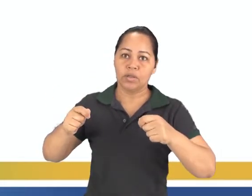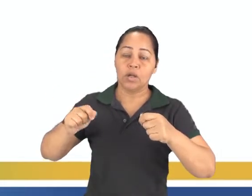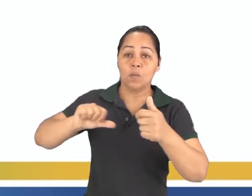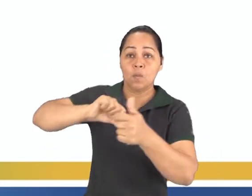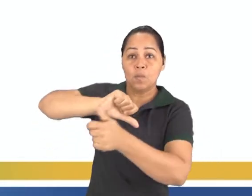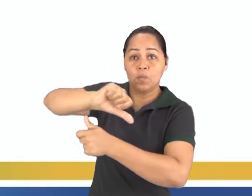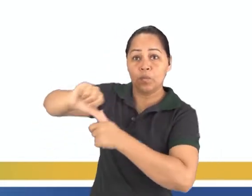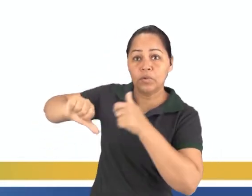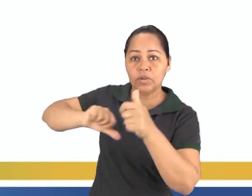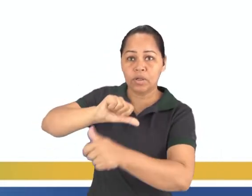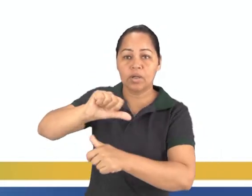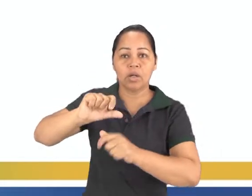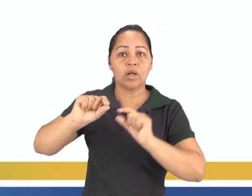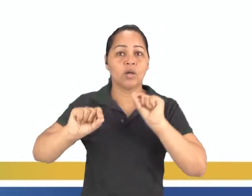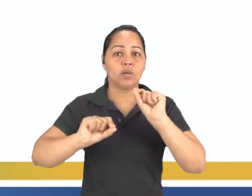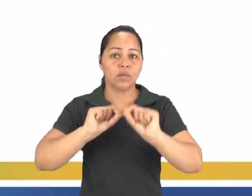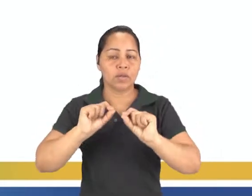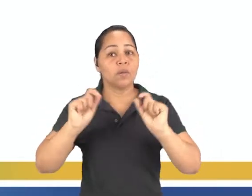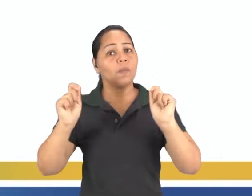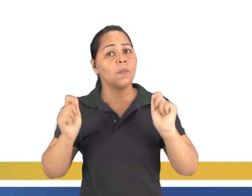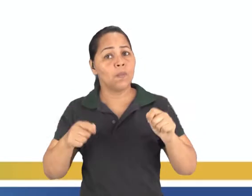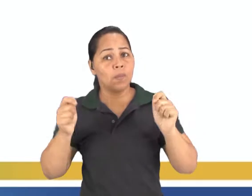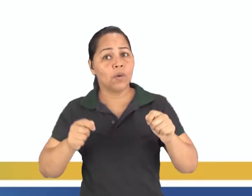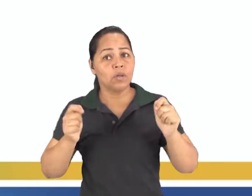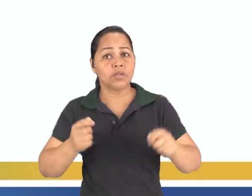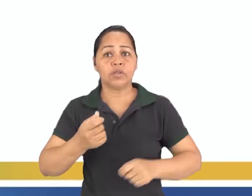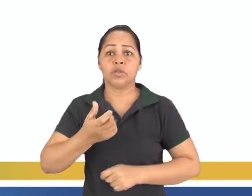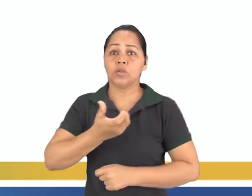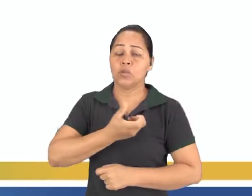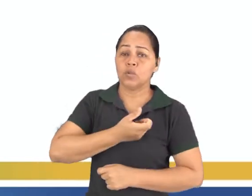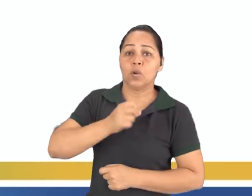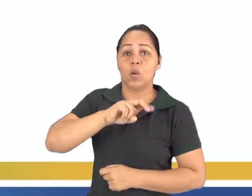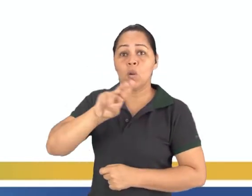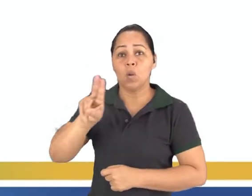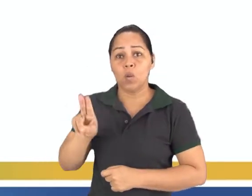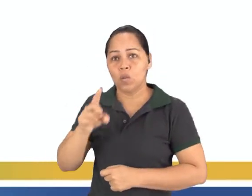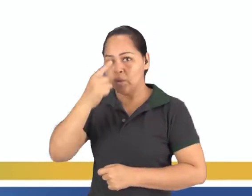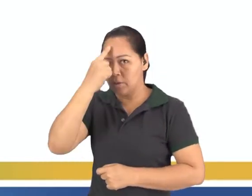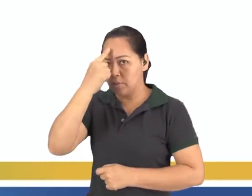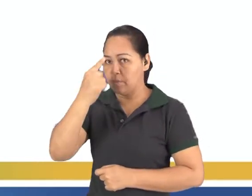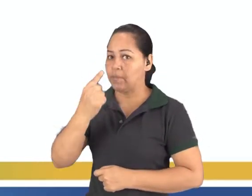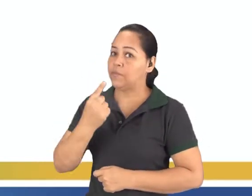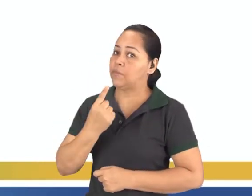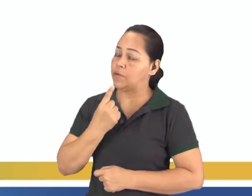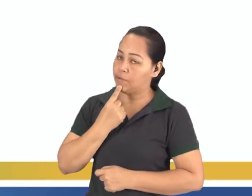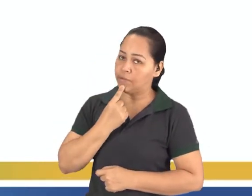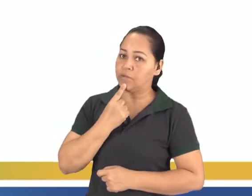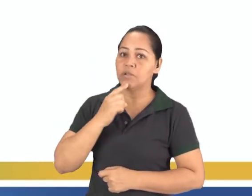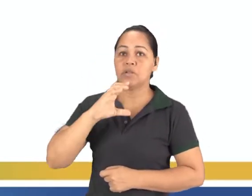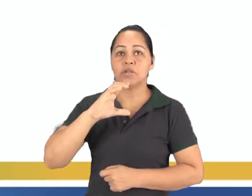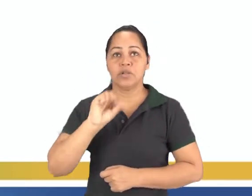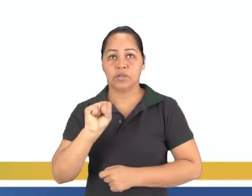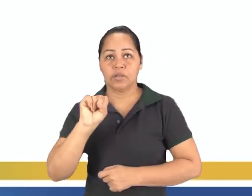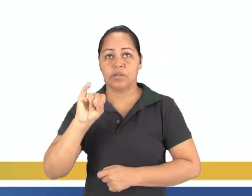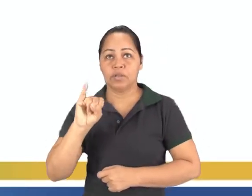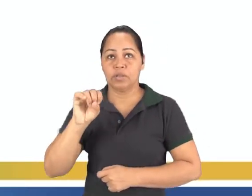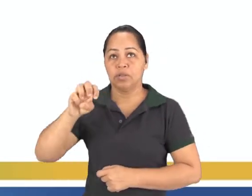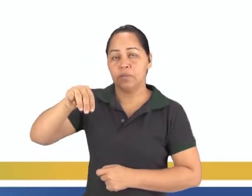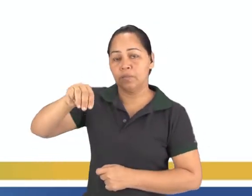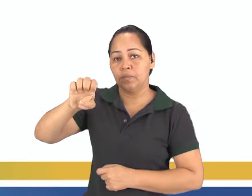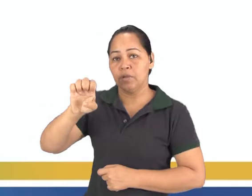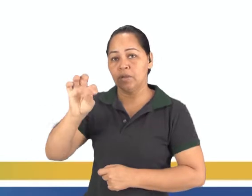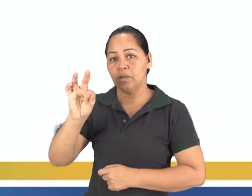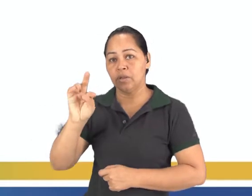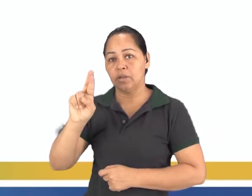de uma rede chamada transformações isométricas ou simetrias, que por sua vez é dividida